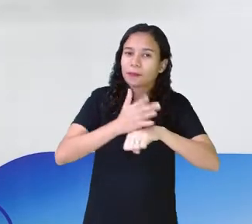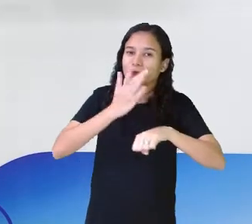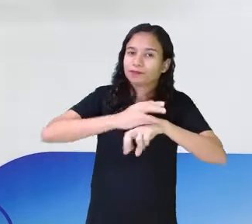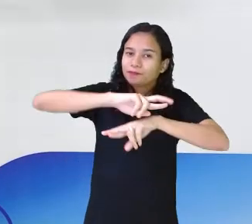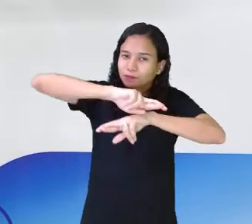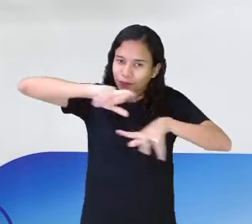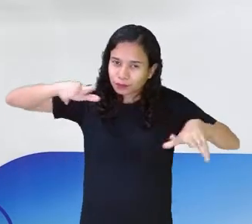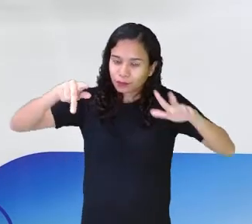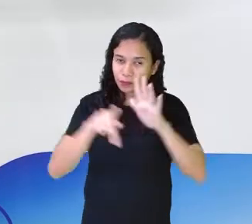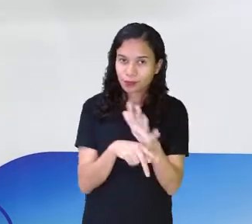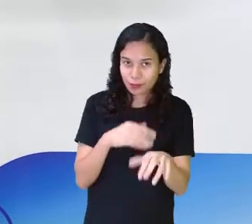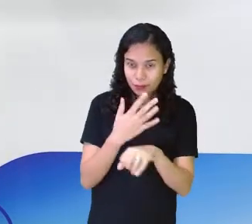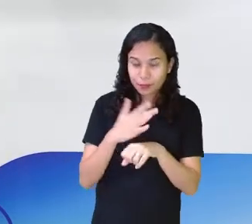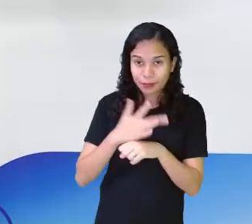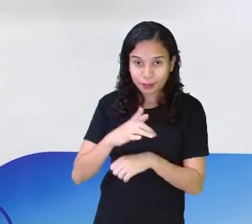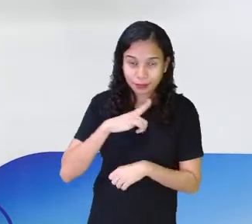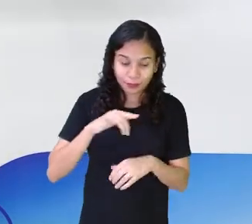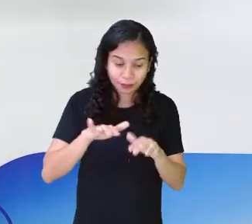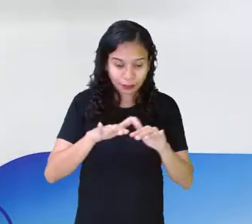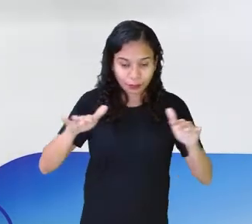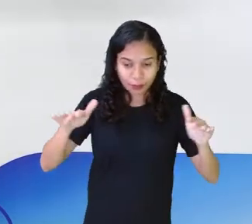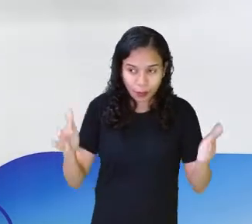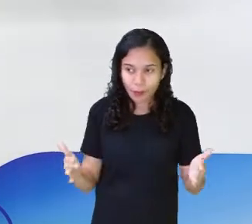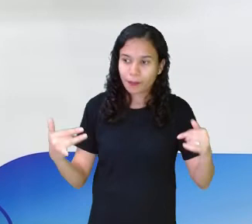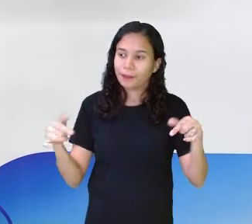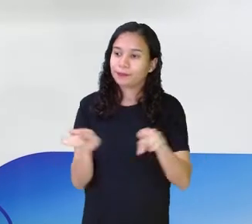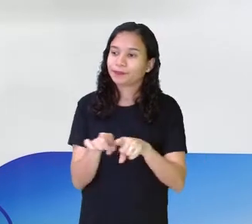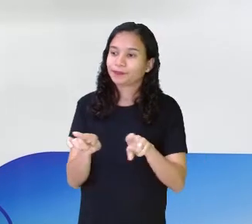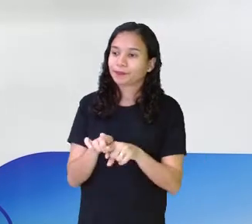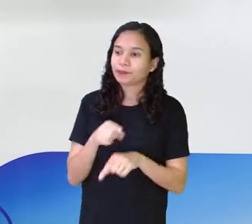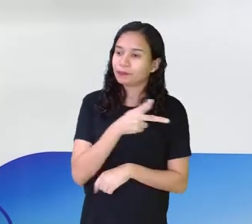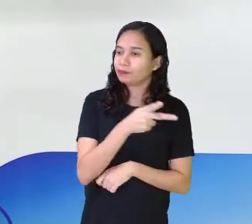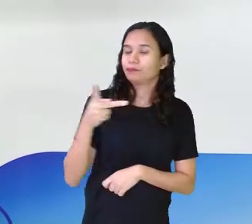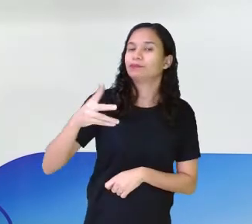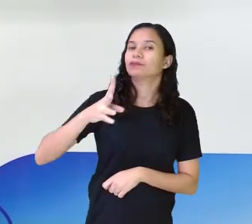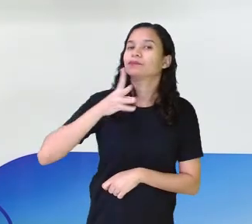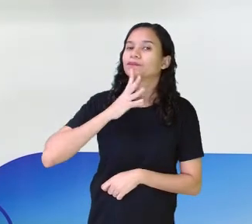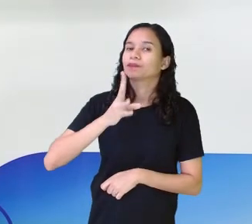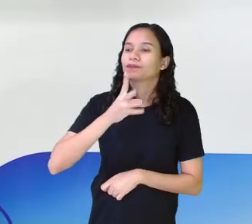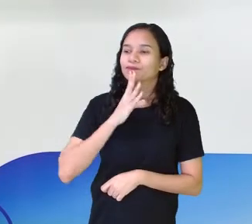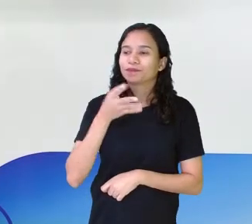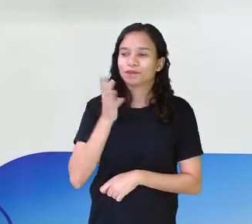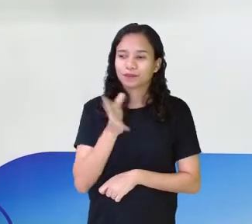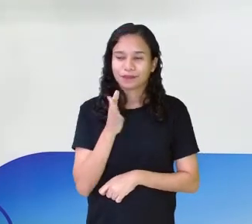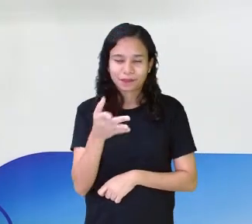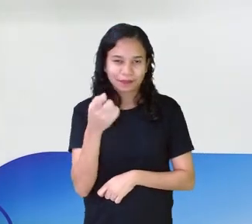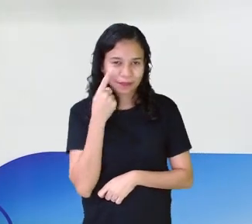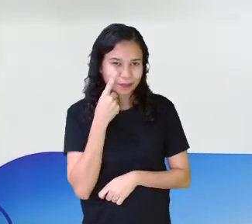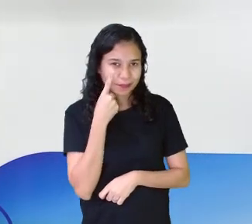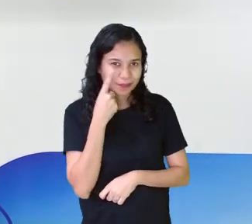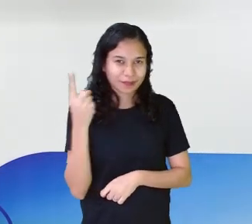outros elementos que estão aqui na mesa também e que vocês conhecem bastante, viu?